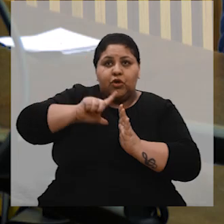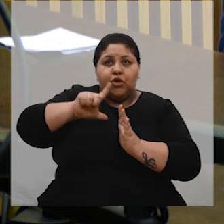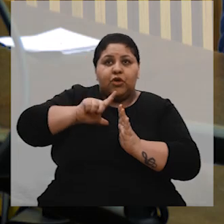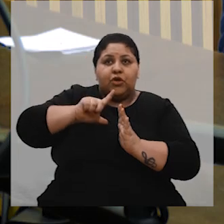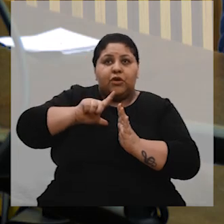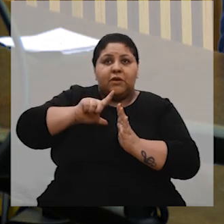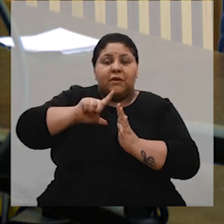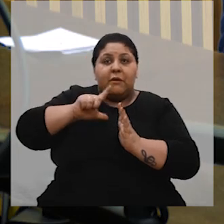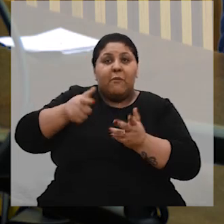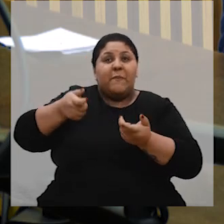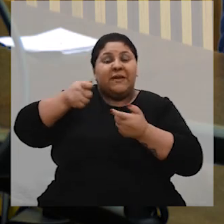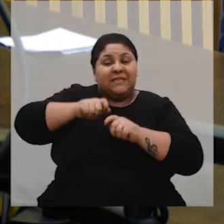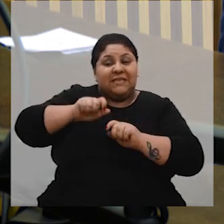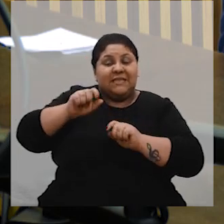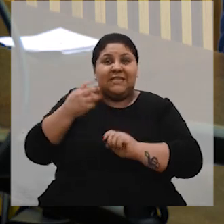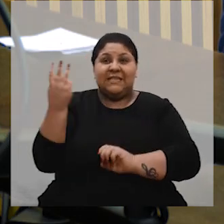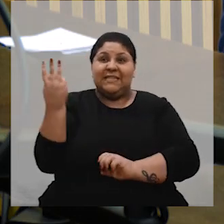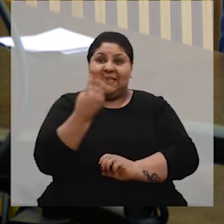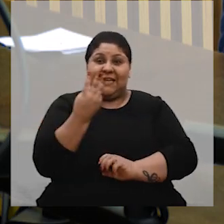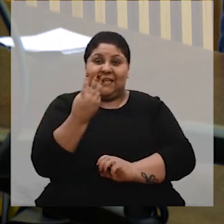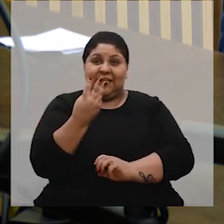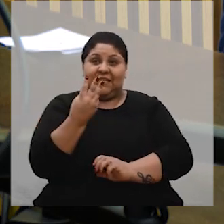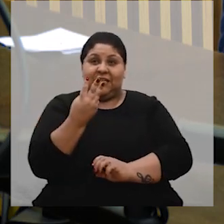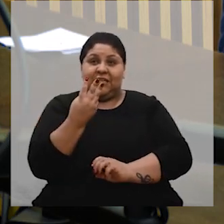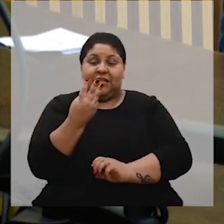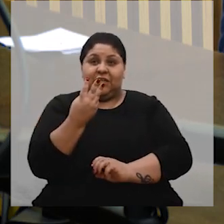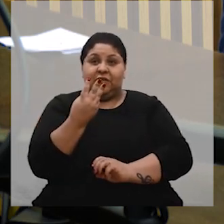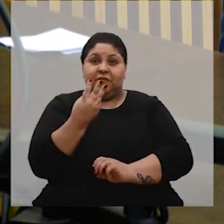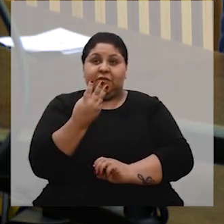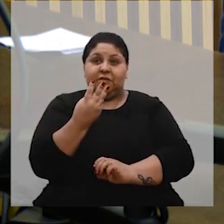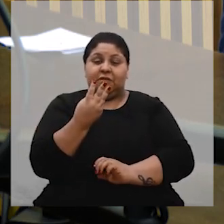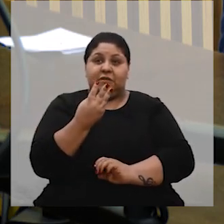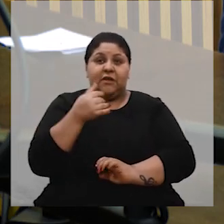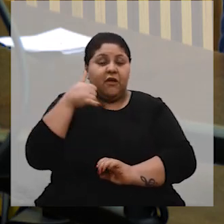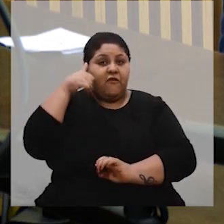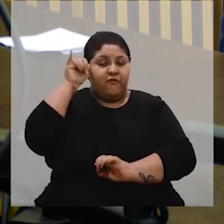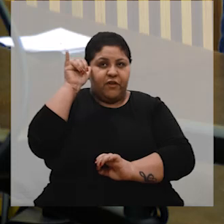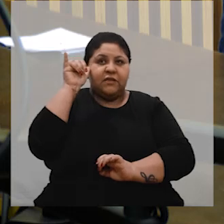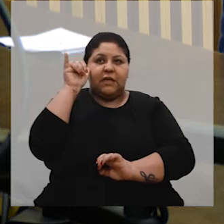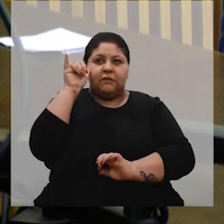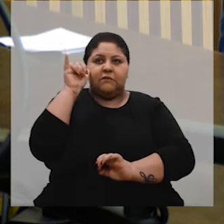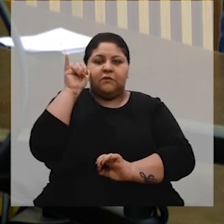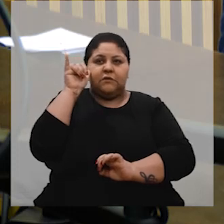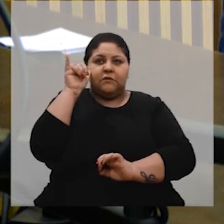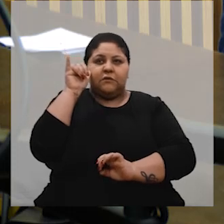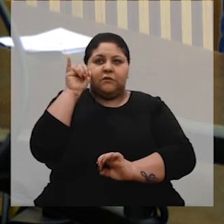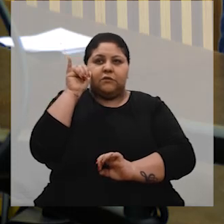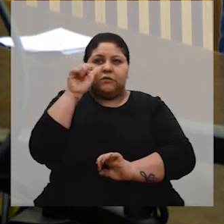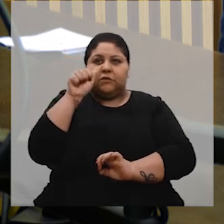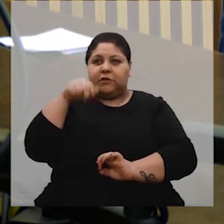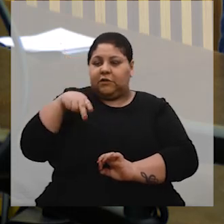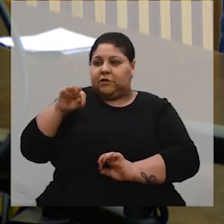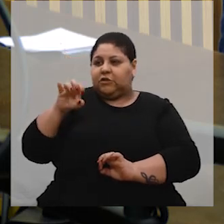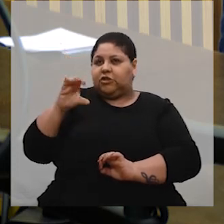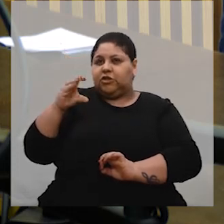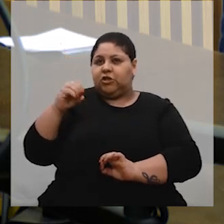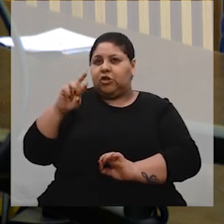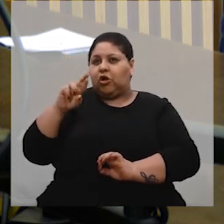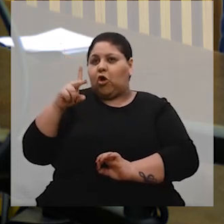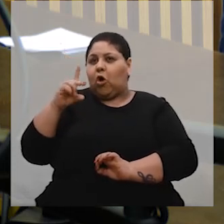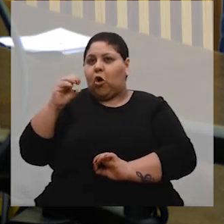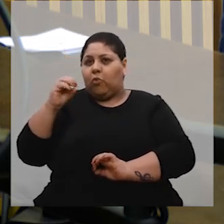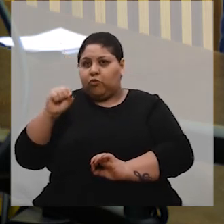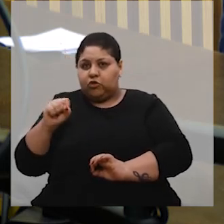gente deveríamos receber, são 3 doses. E adquirindo imunidade, né? Adquirindo os anticorpos, a gente